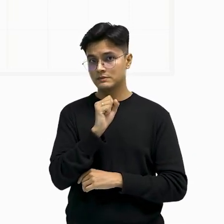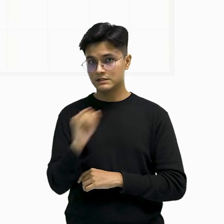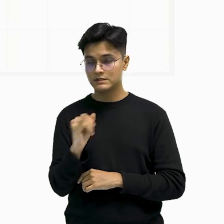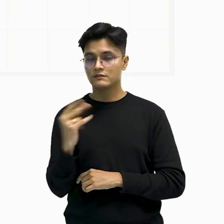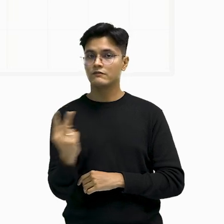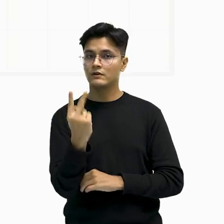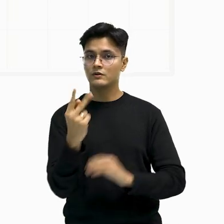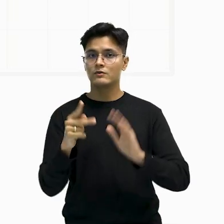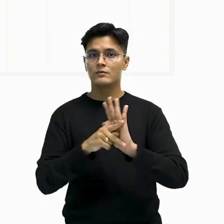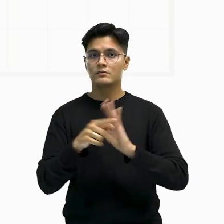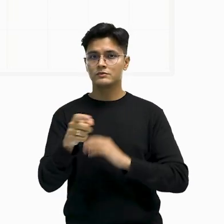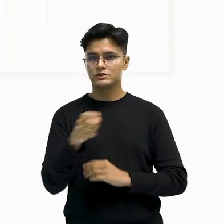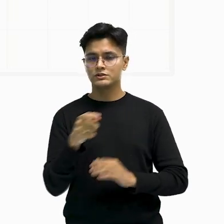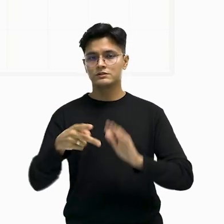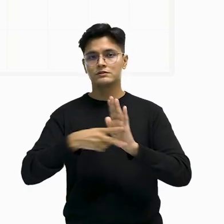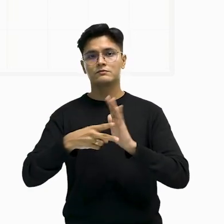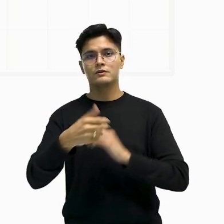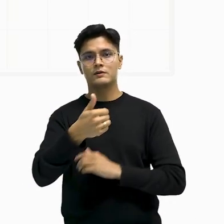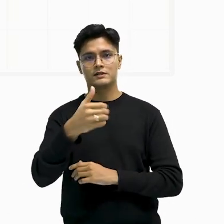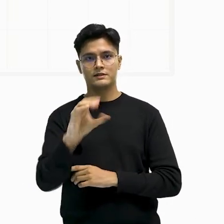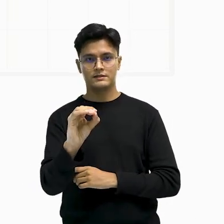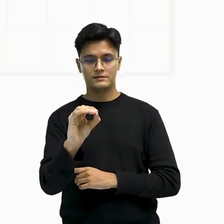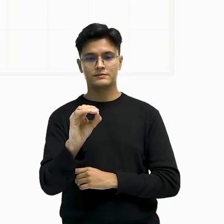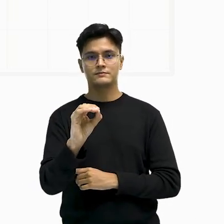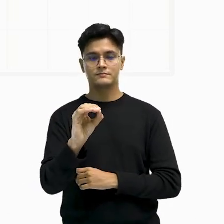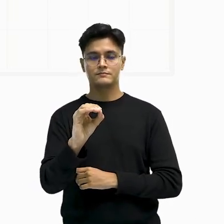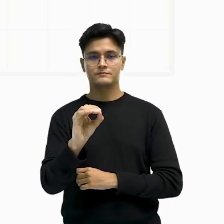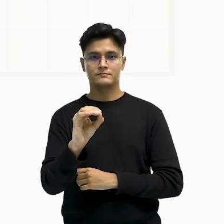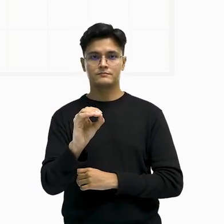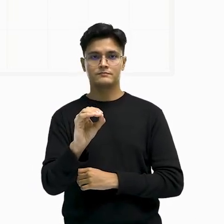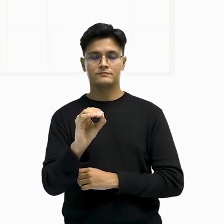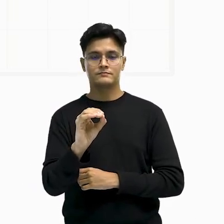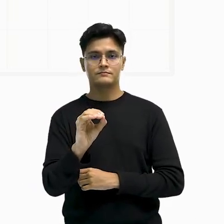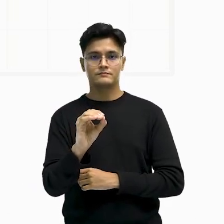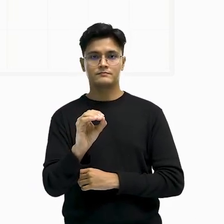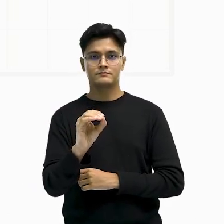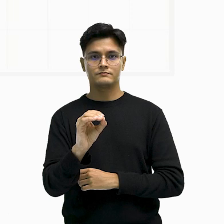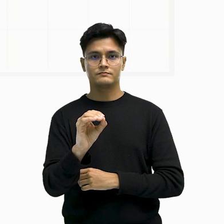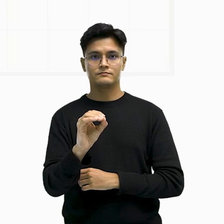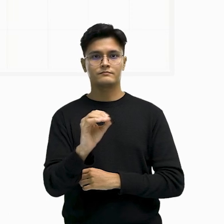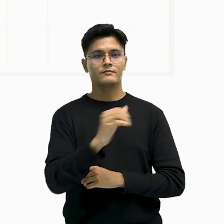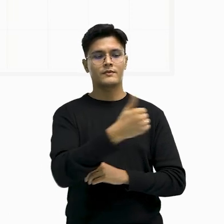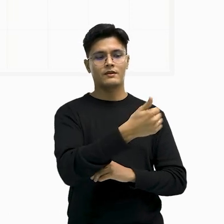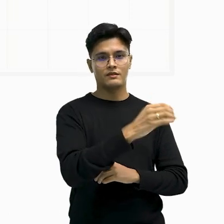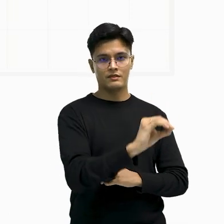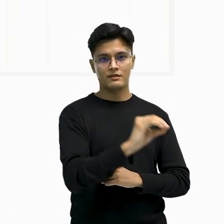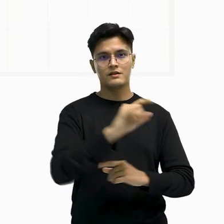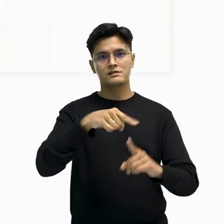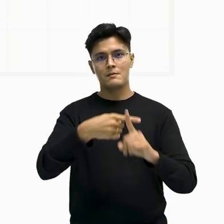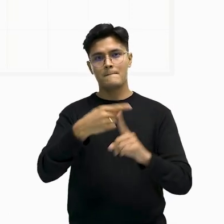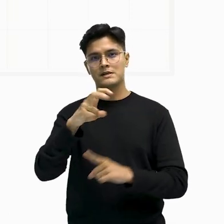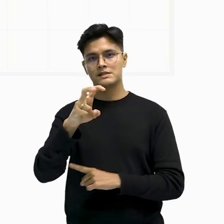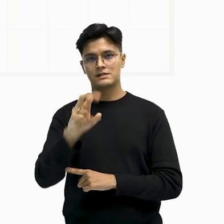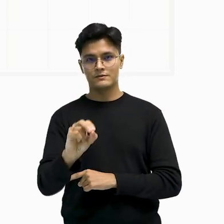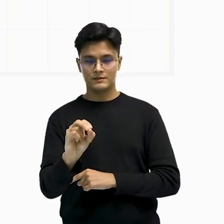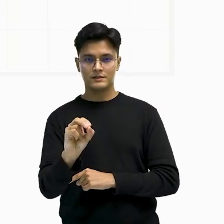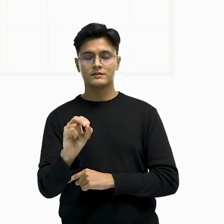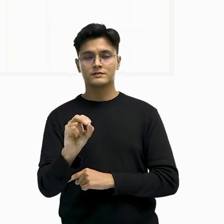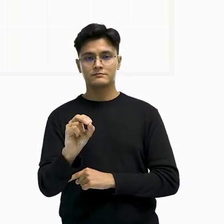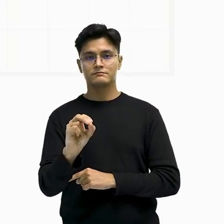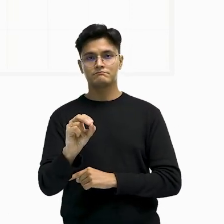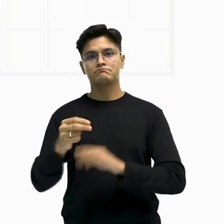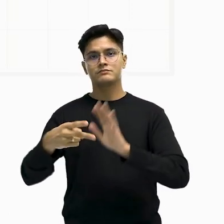seja igual a 10. Ora, quando eu somar 10 mais 50,